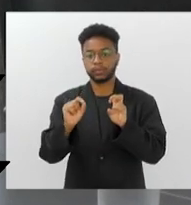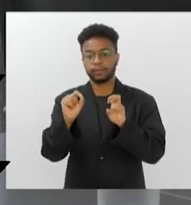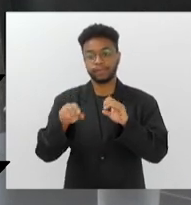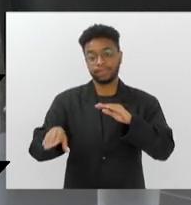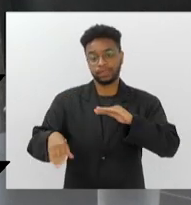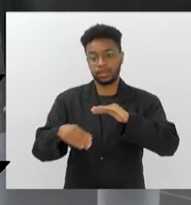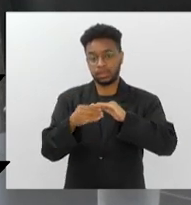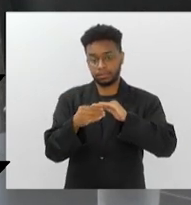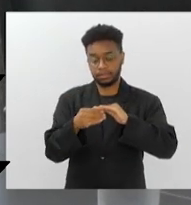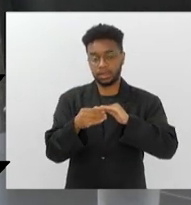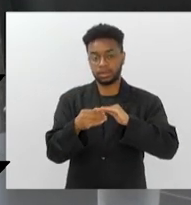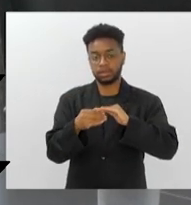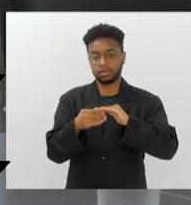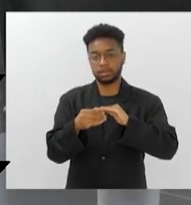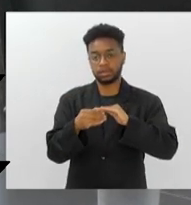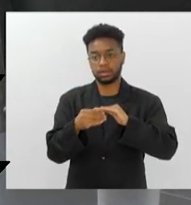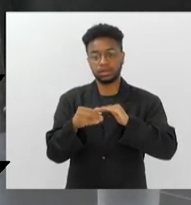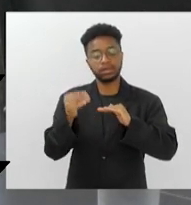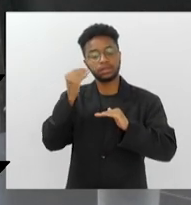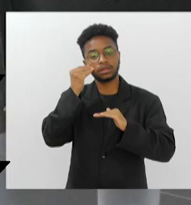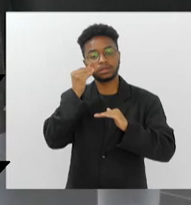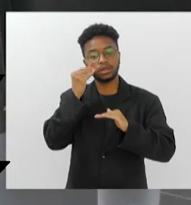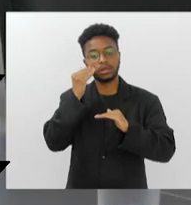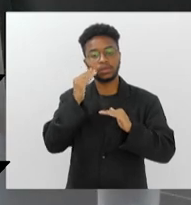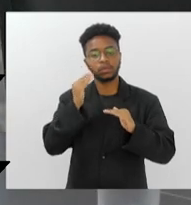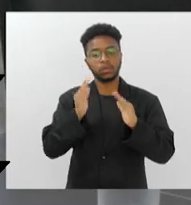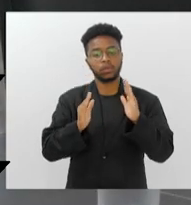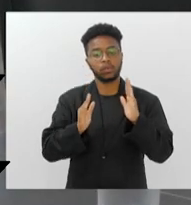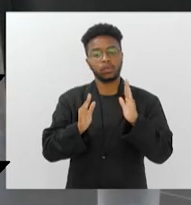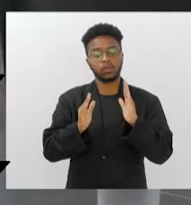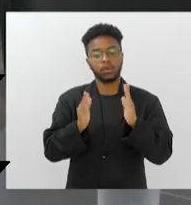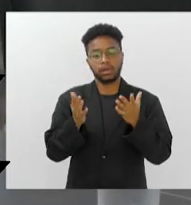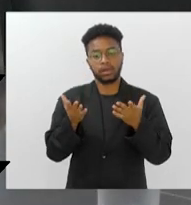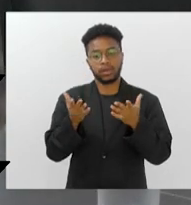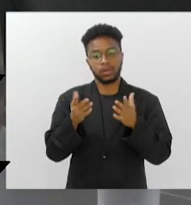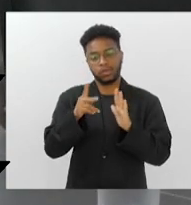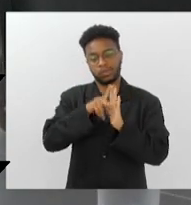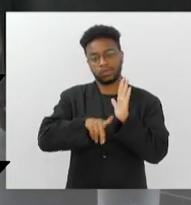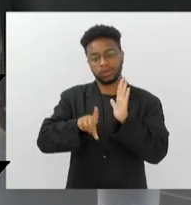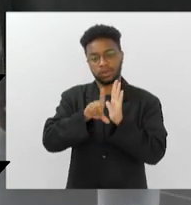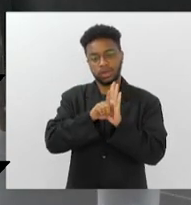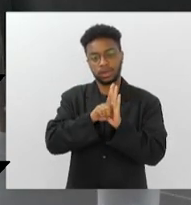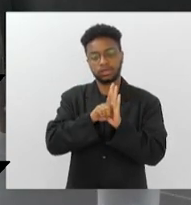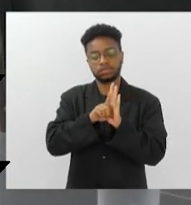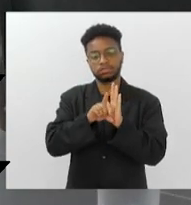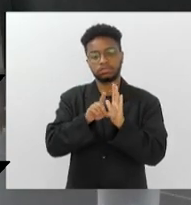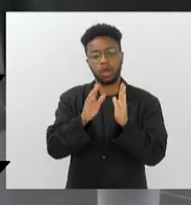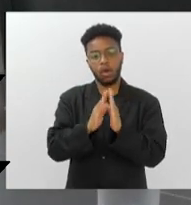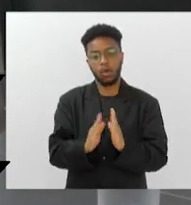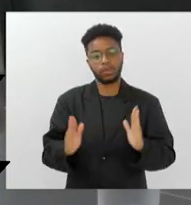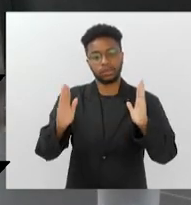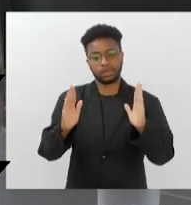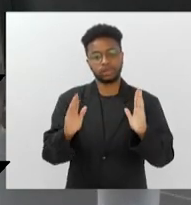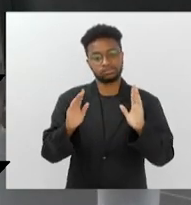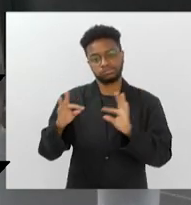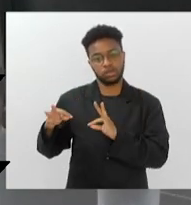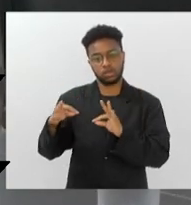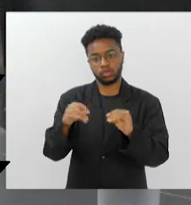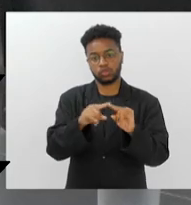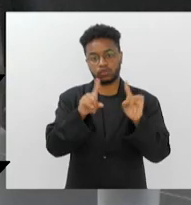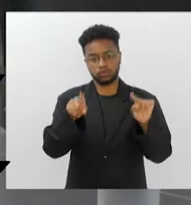estavam caminhando para estender o que preconiza esse projeto de lei a todos os servidores eu acho que a gente pode